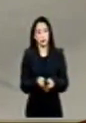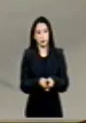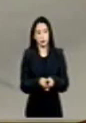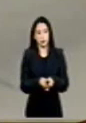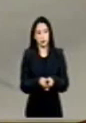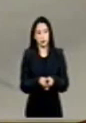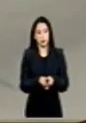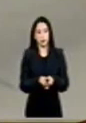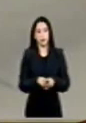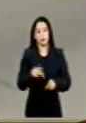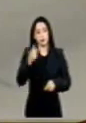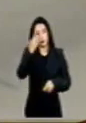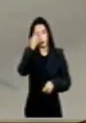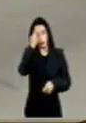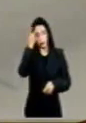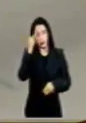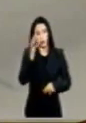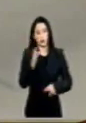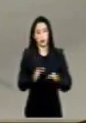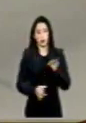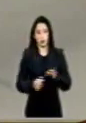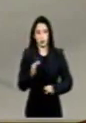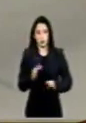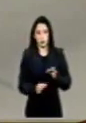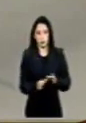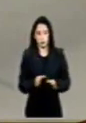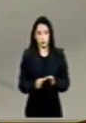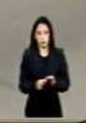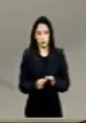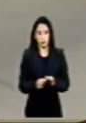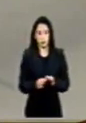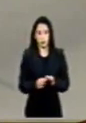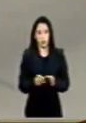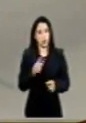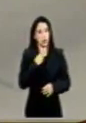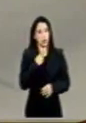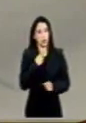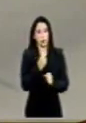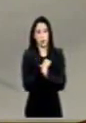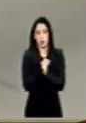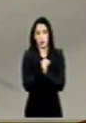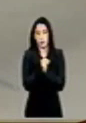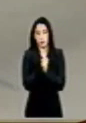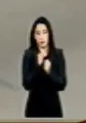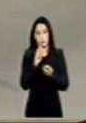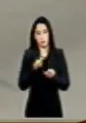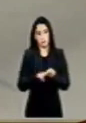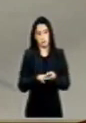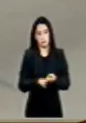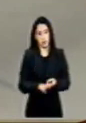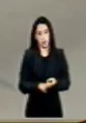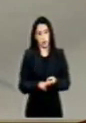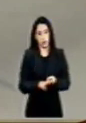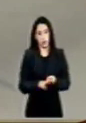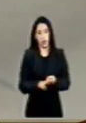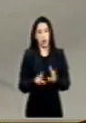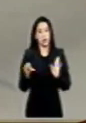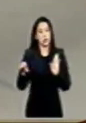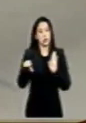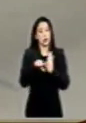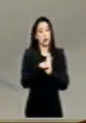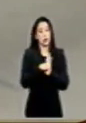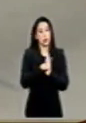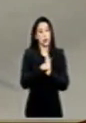parlamentar a impossibilidade de sua prisão, salvo em caso de crime em